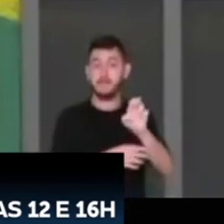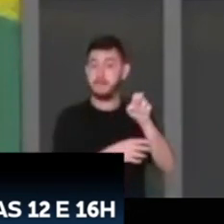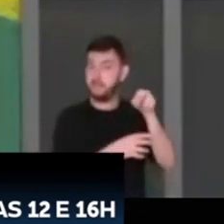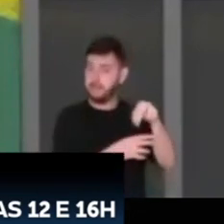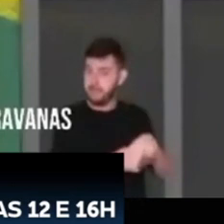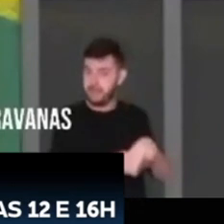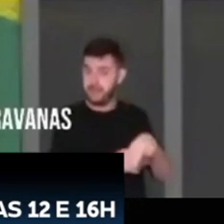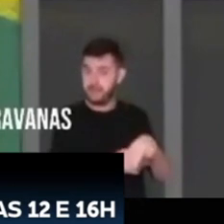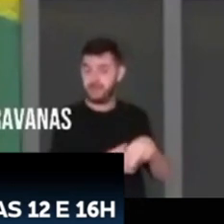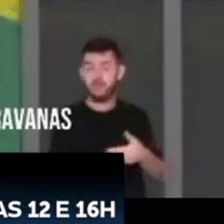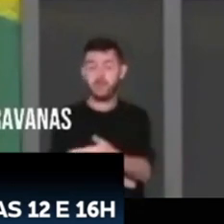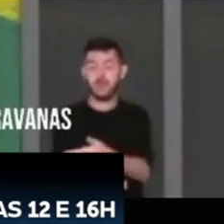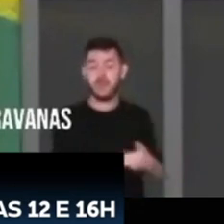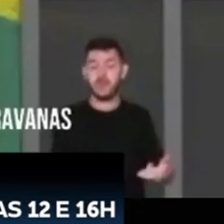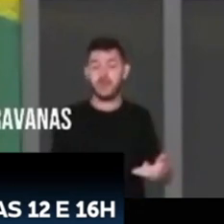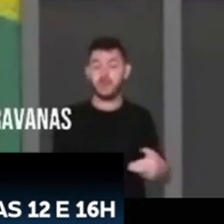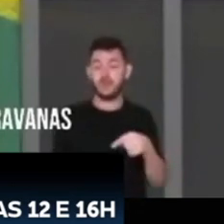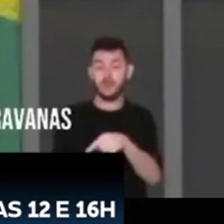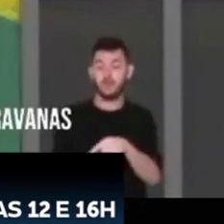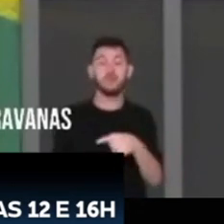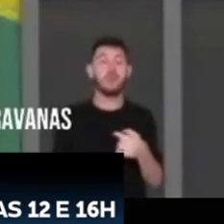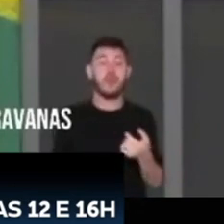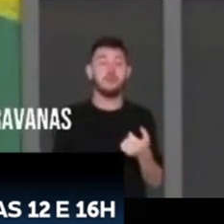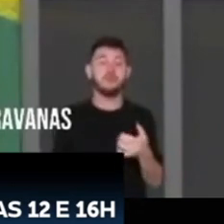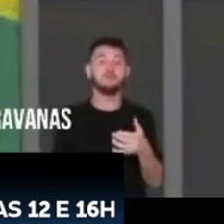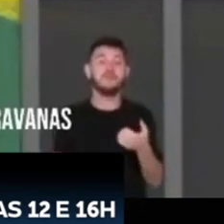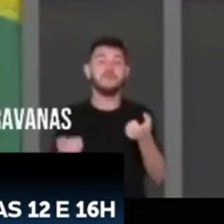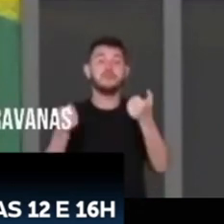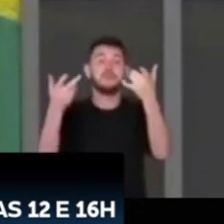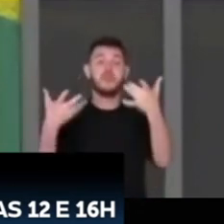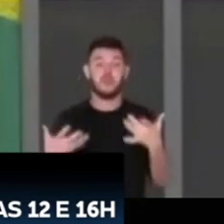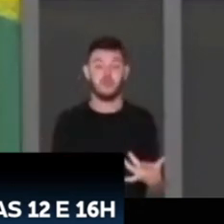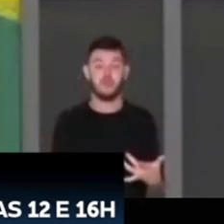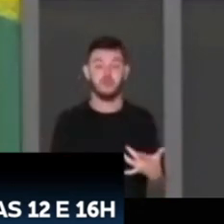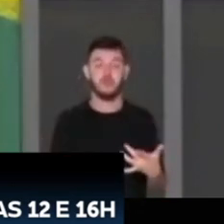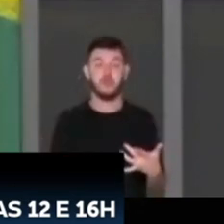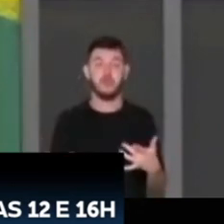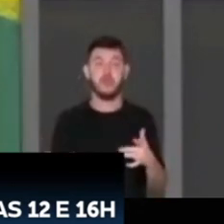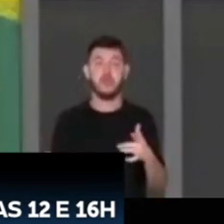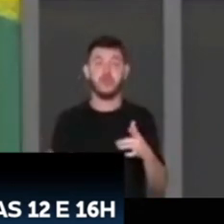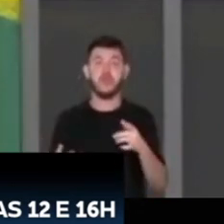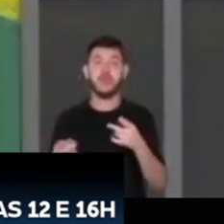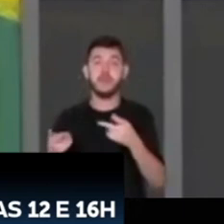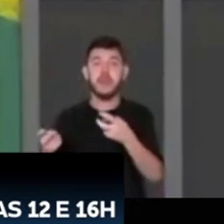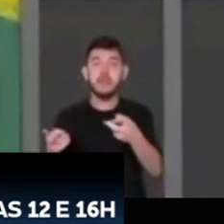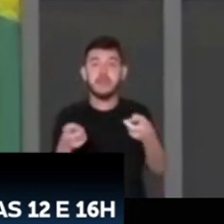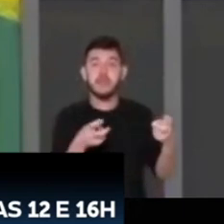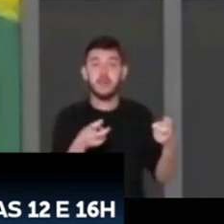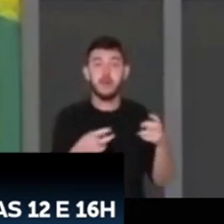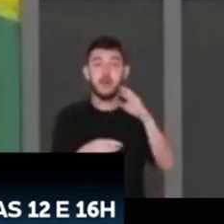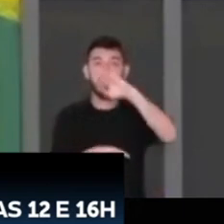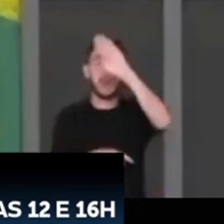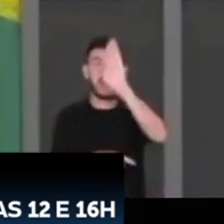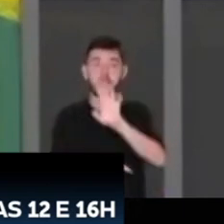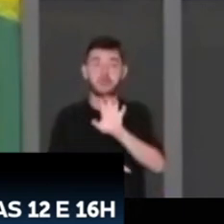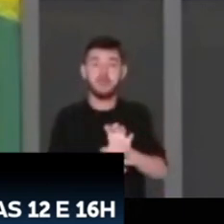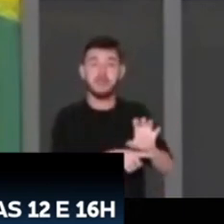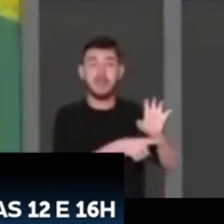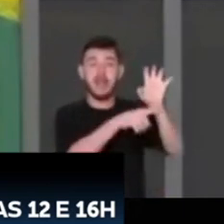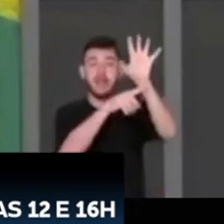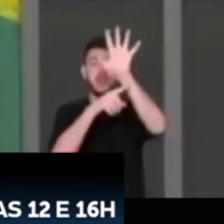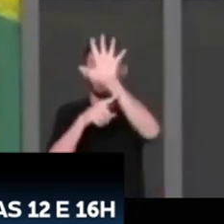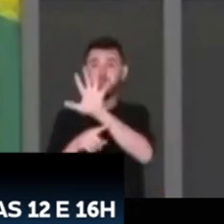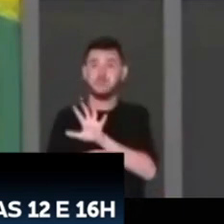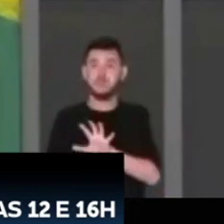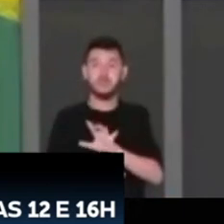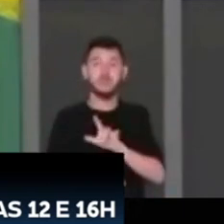relatório que havia identificado a convocação de caravanas em diversos estados do país para que se